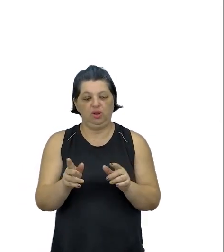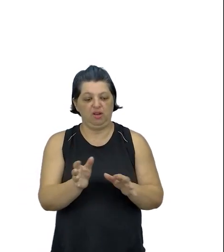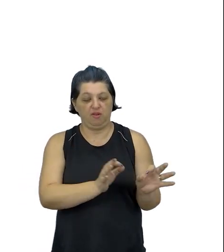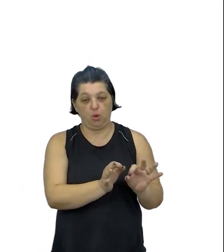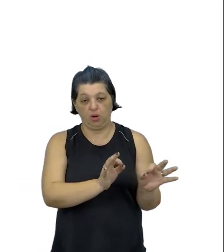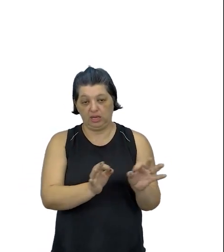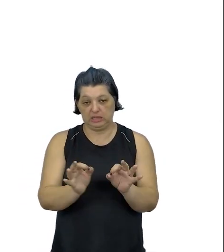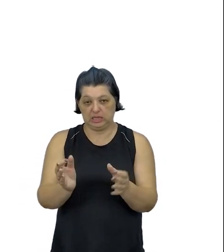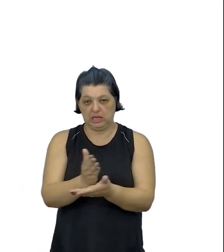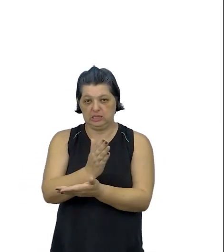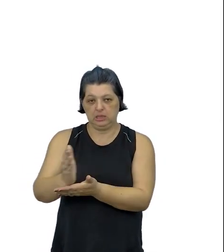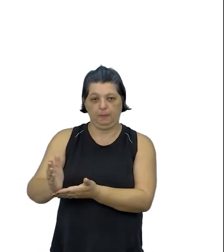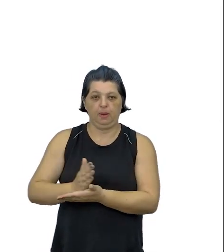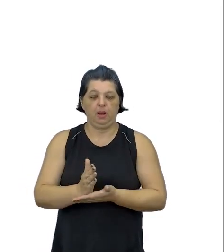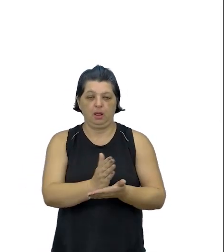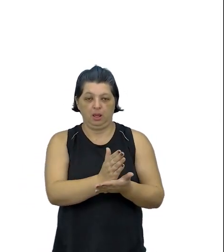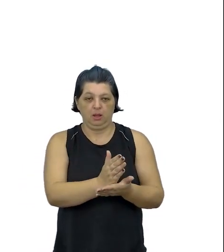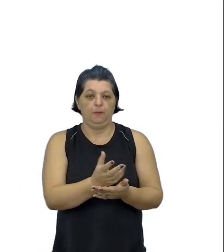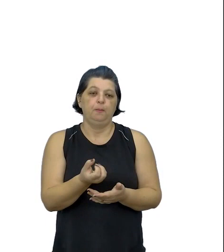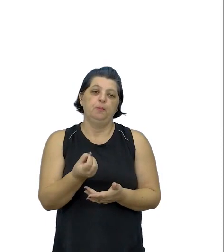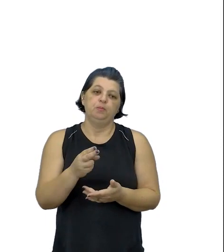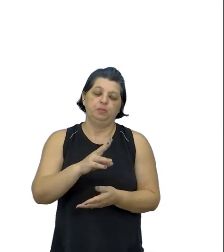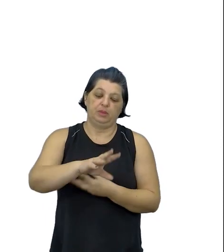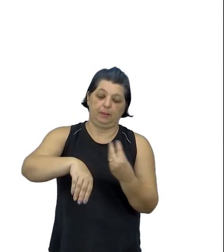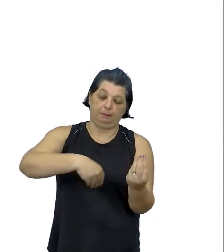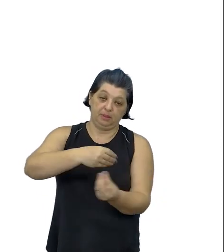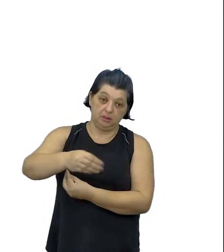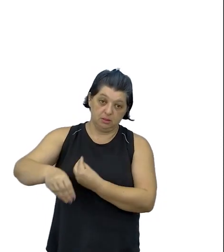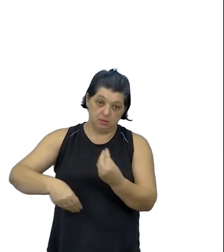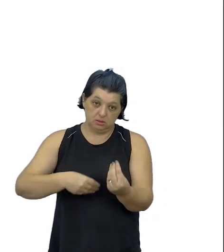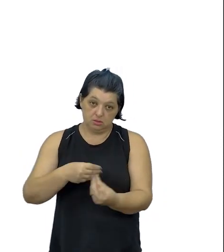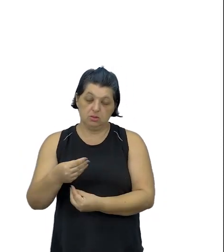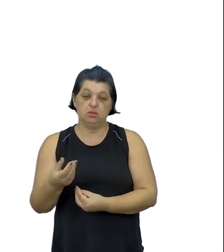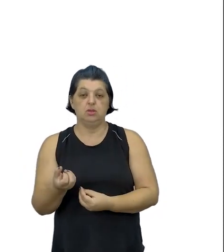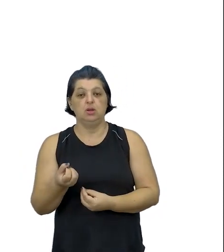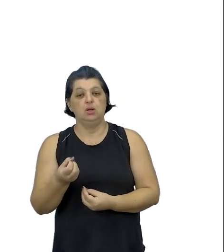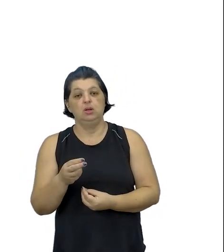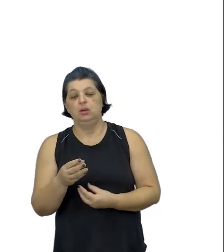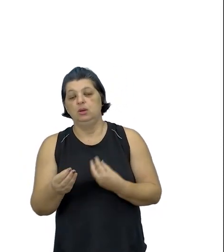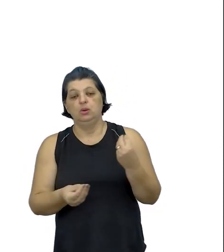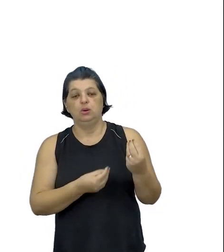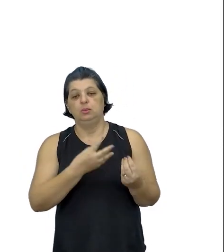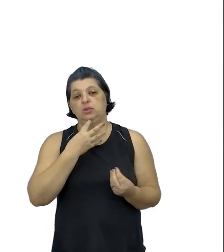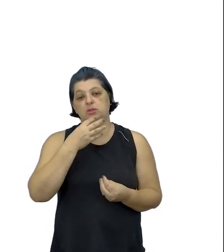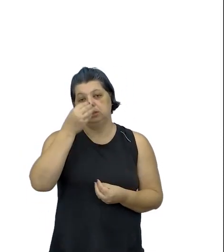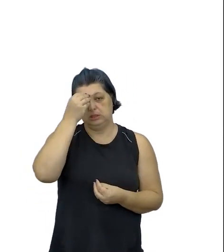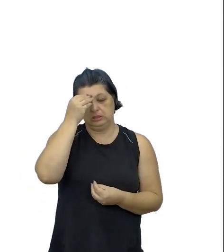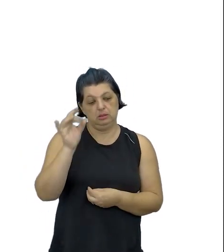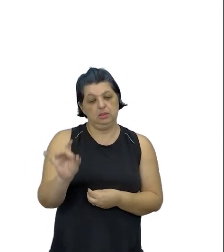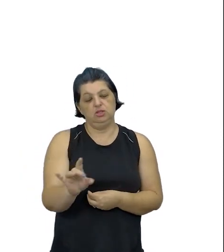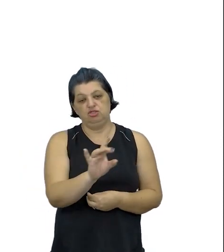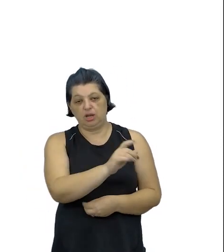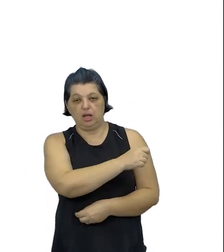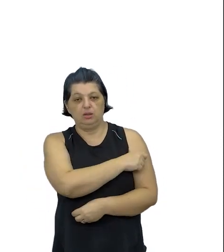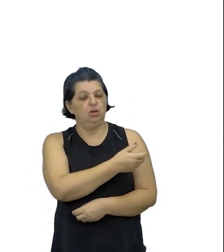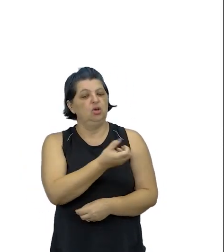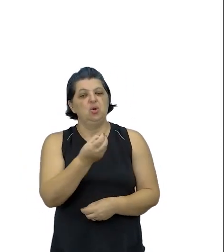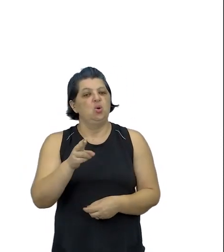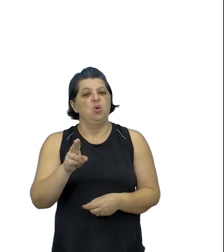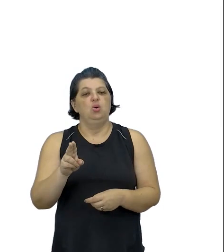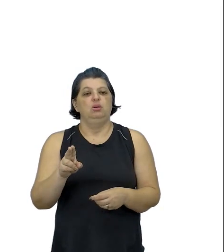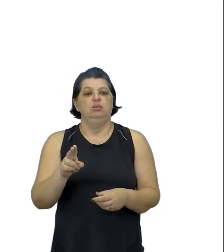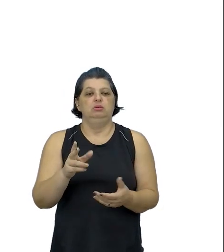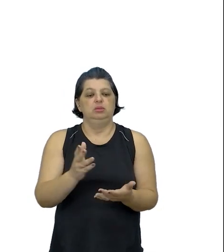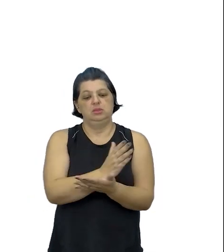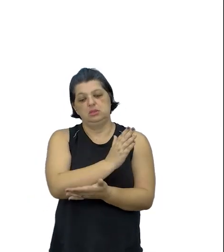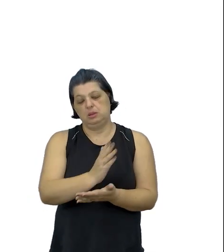separação, vai ter uma miscelânea, uma heterogeneidade dos conhecimentos de cada um, ou não, vai ser separado de